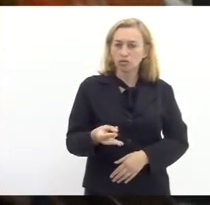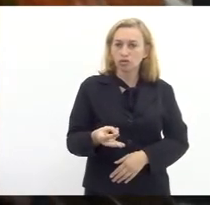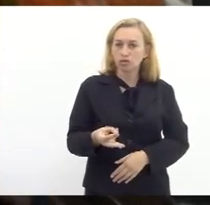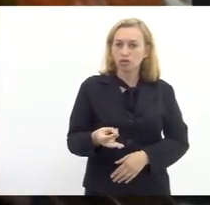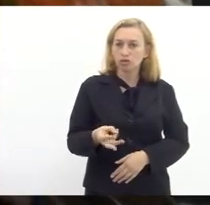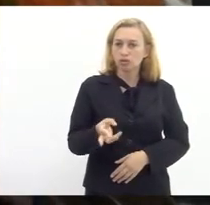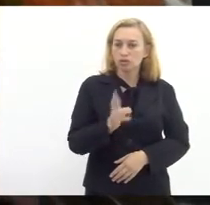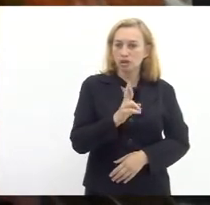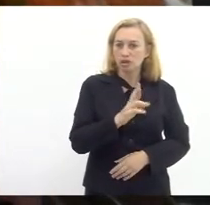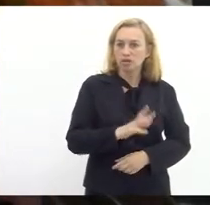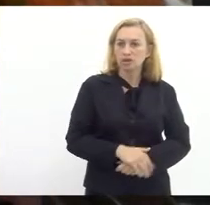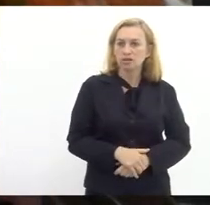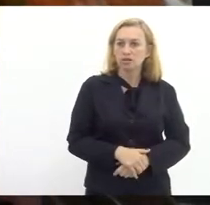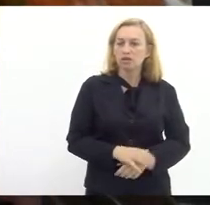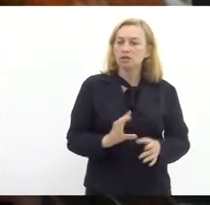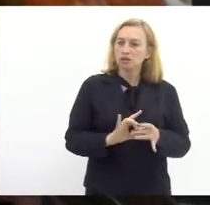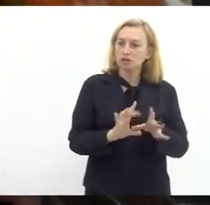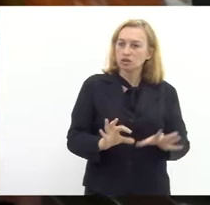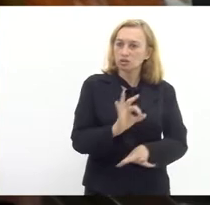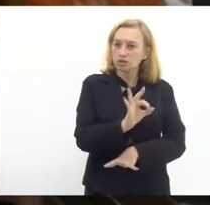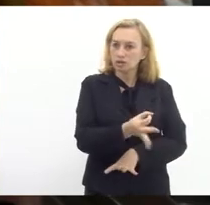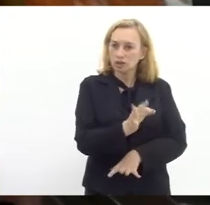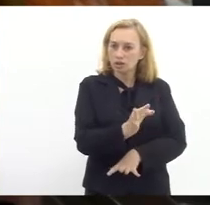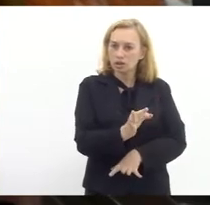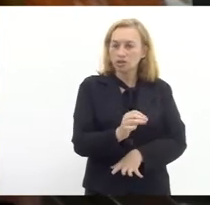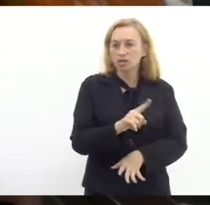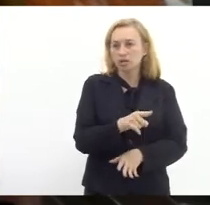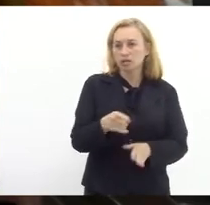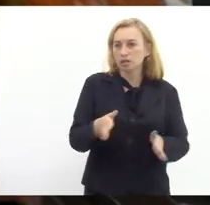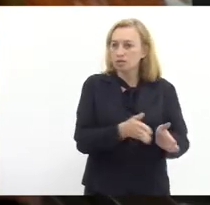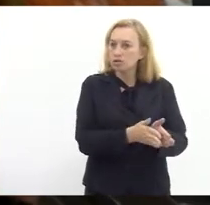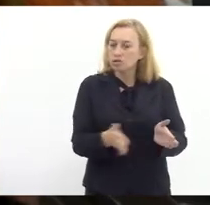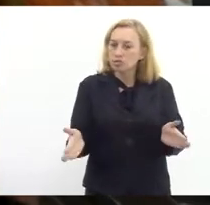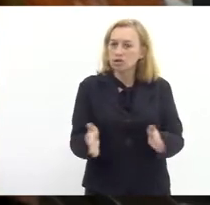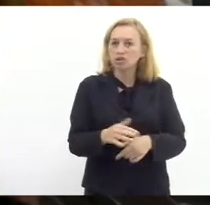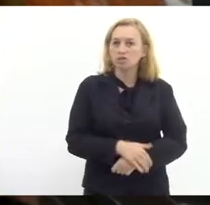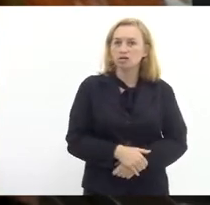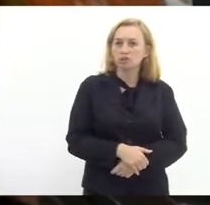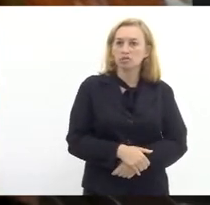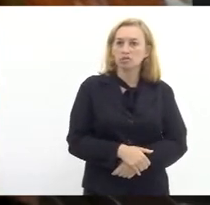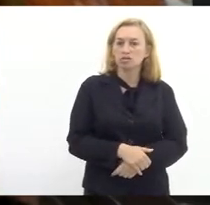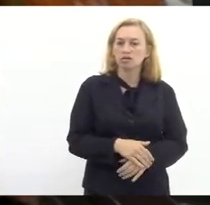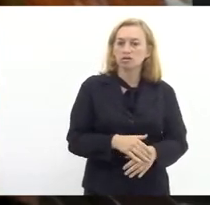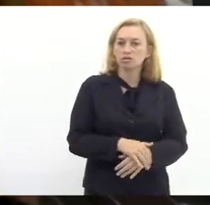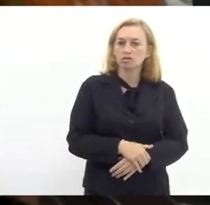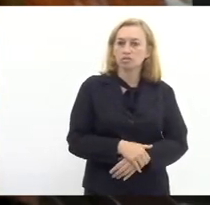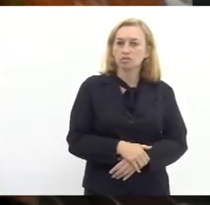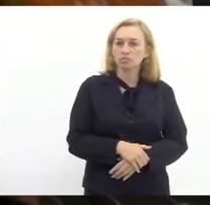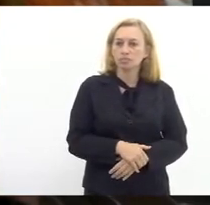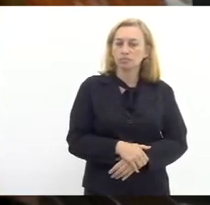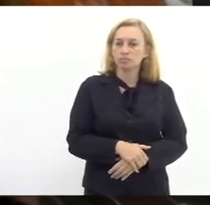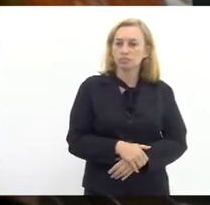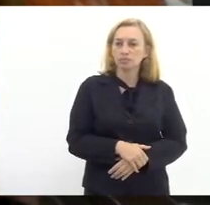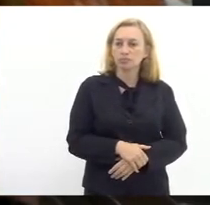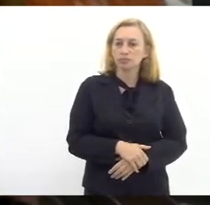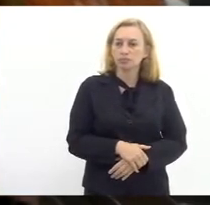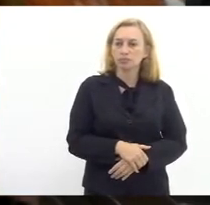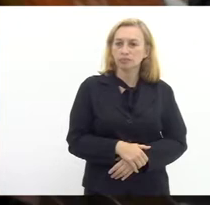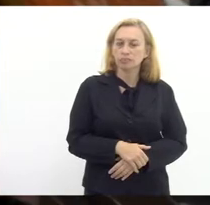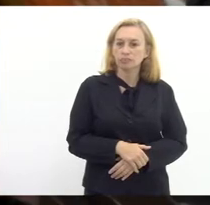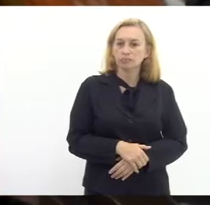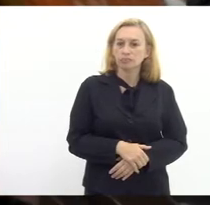de reais. Deixando claro ainda que esse processo ele ainda está em fase recursal. Ainda cabe recurso